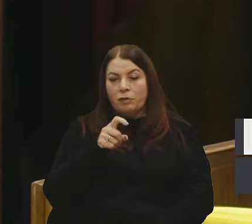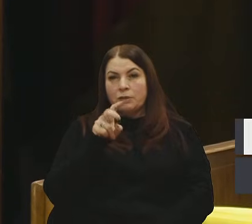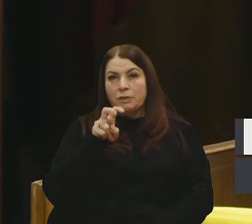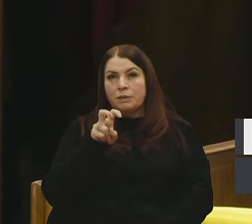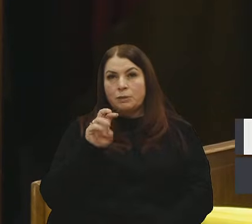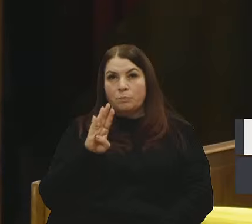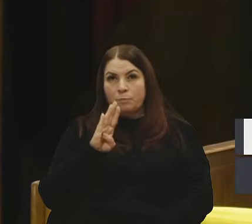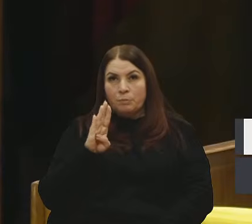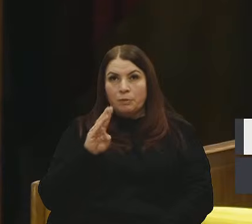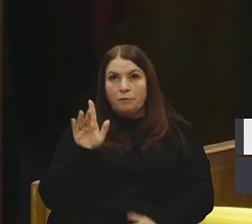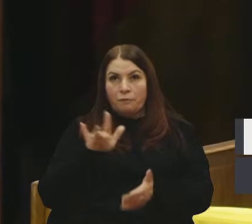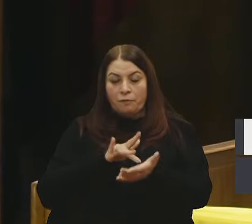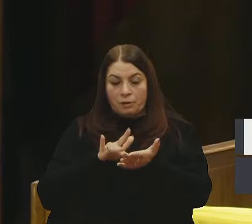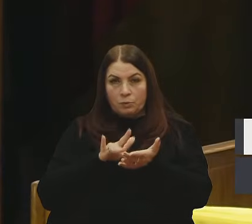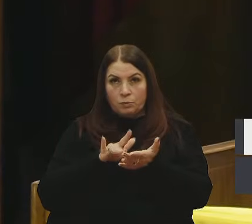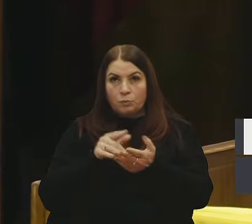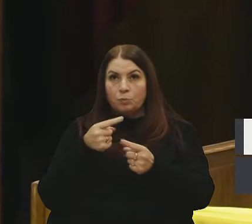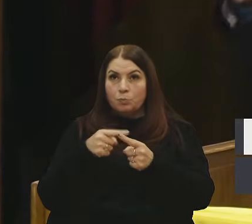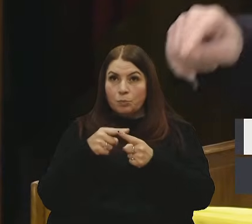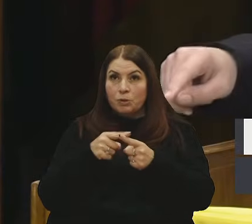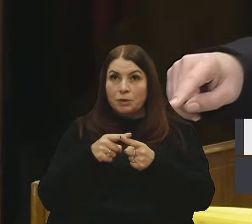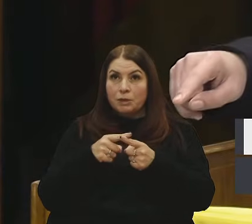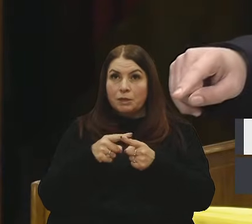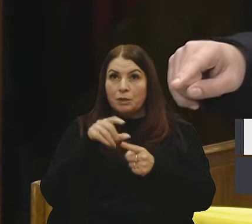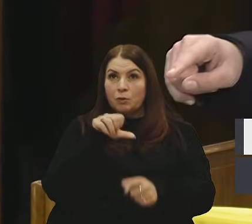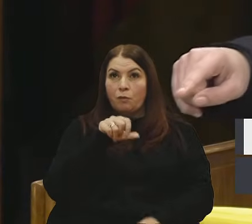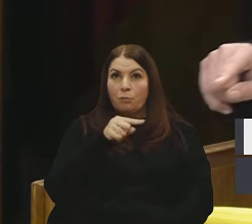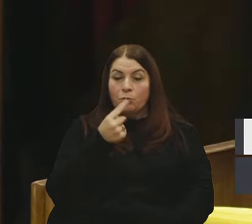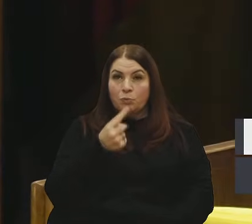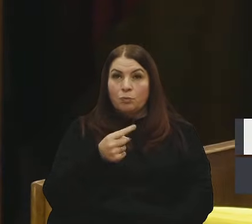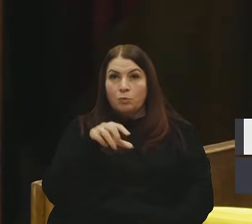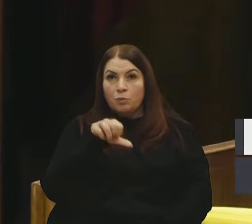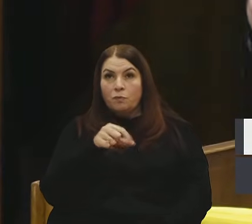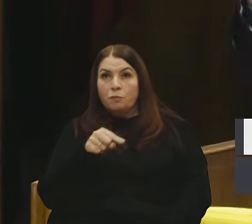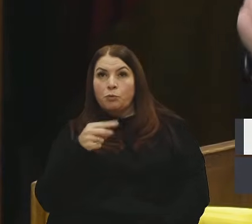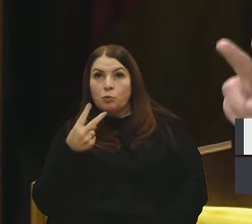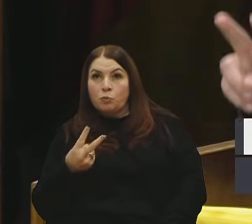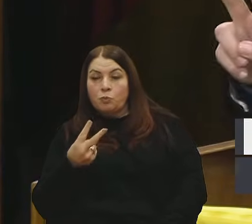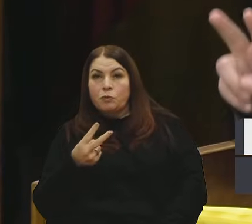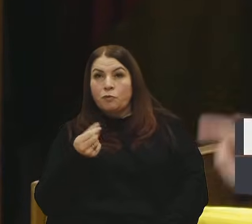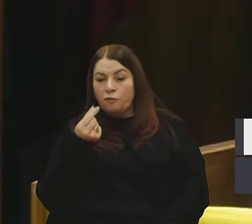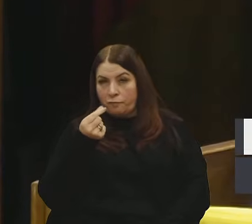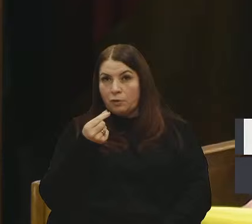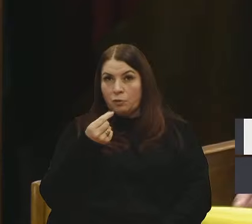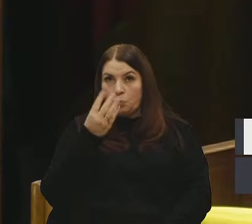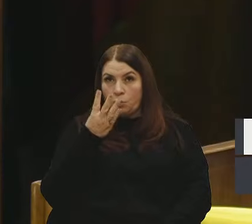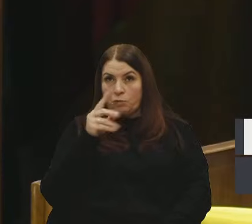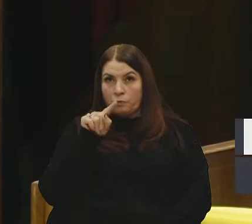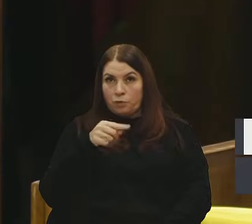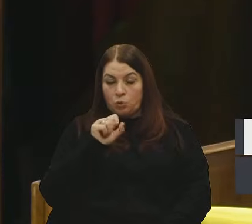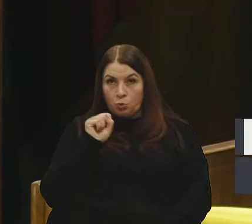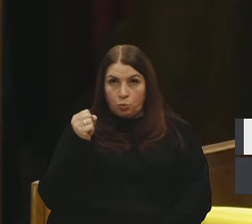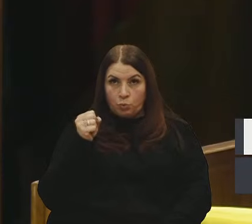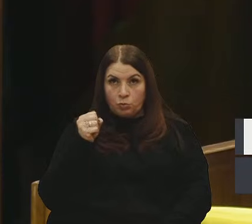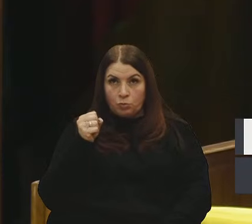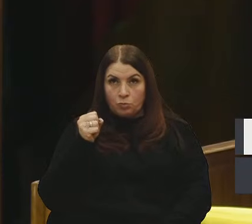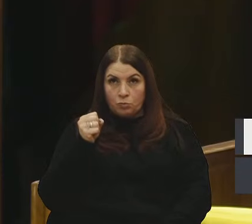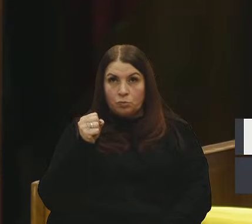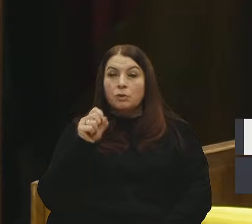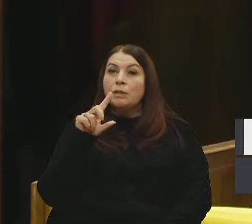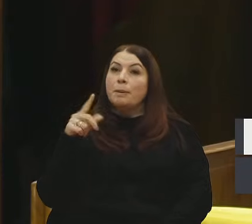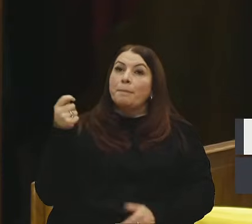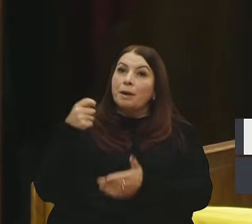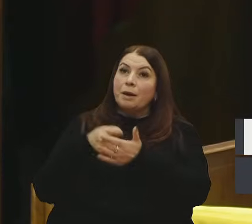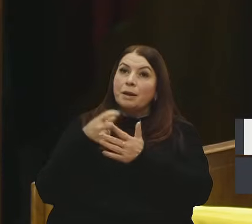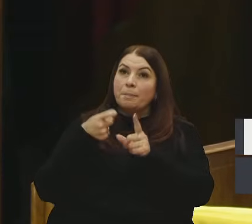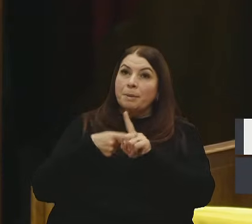bilhão. Falso. Por quê? Na 9.1 e 9.2, o valor dá 4,8 de contraprestação